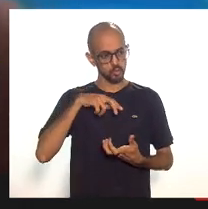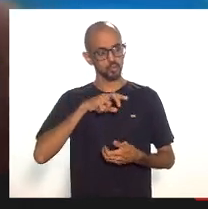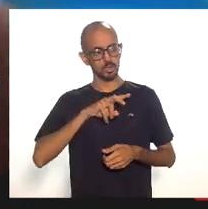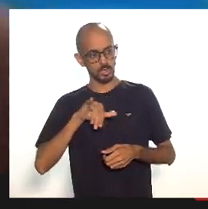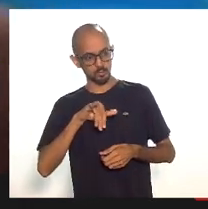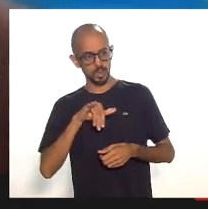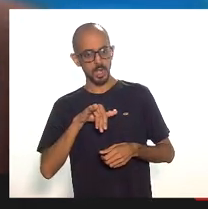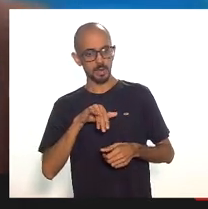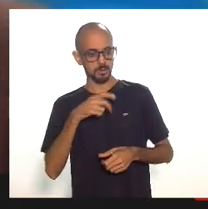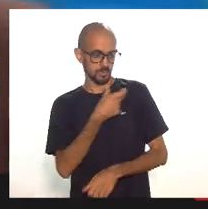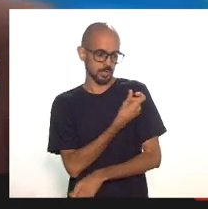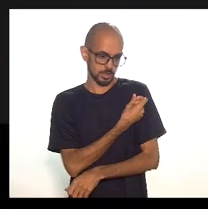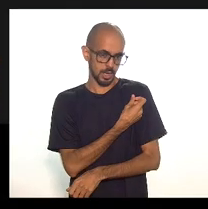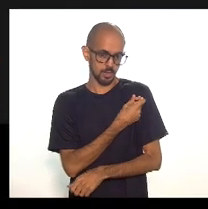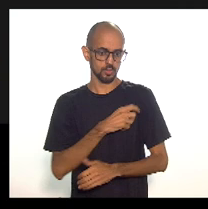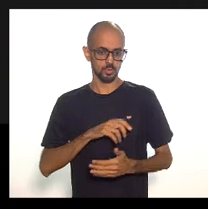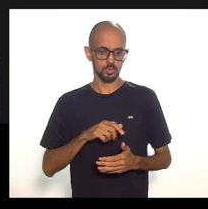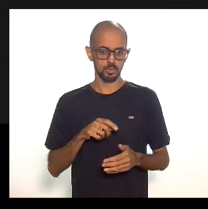saúde? Só isso, obrigado.